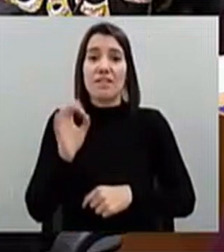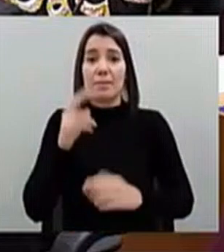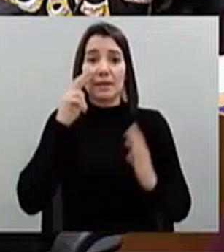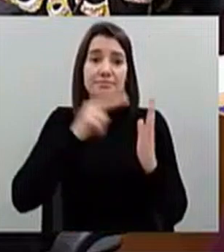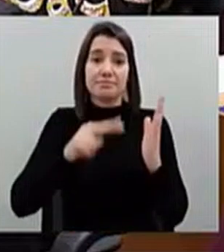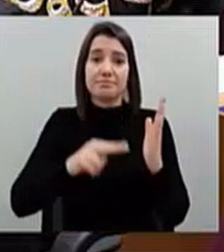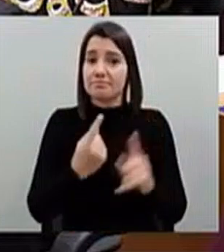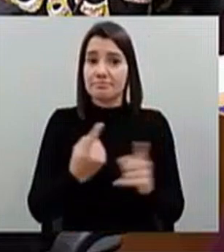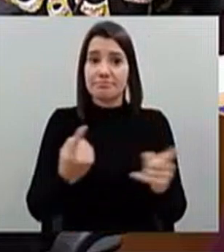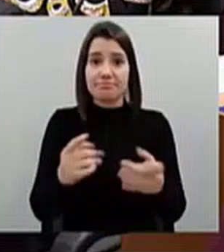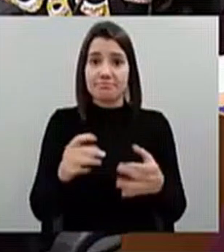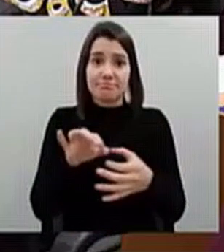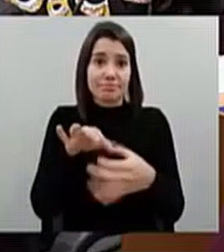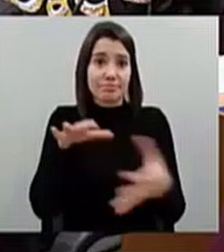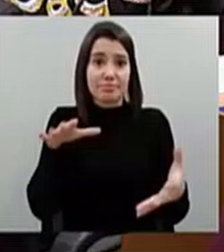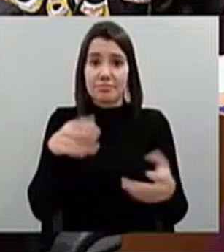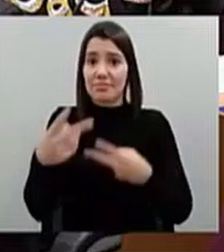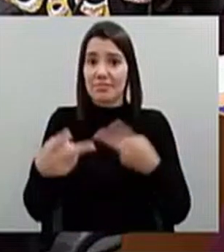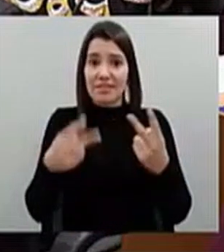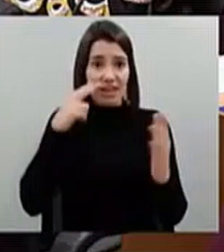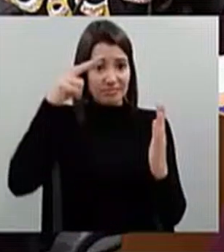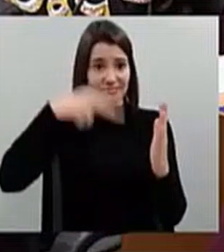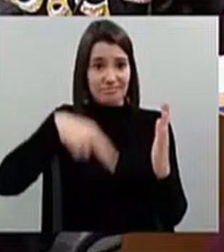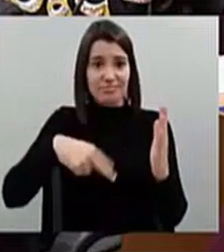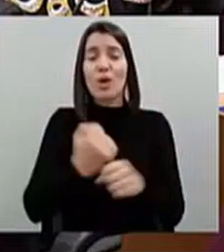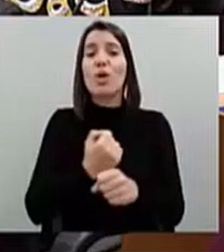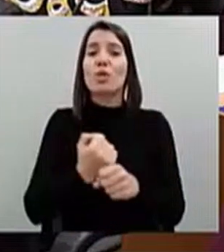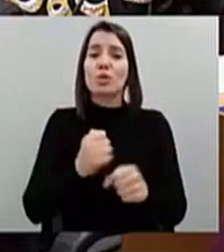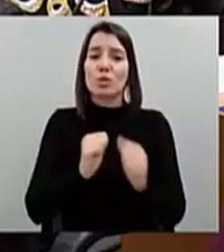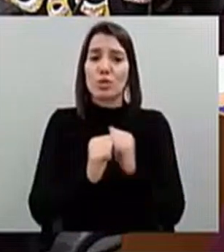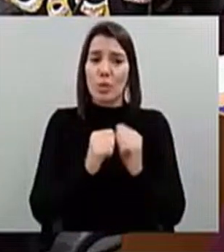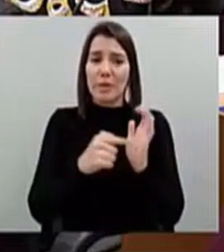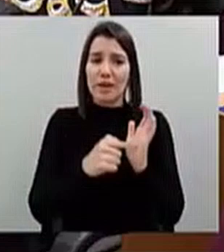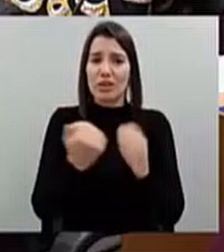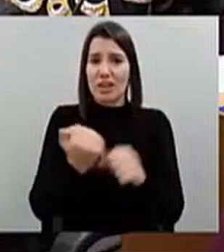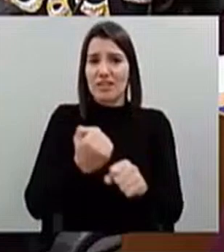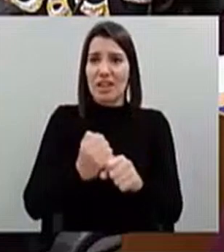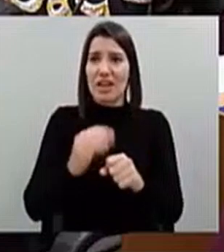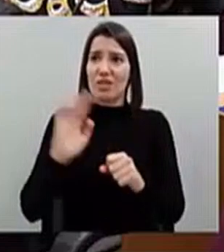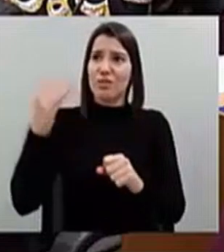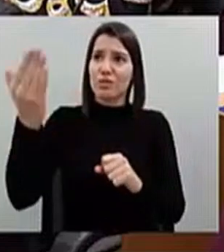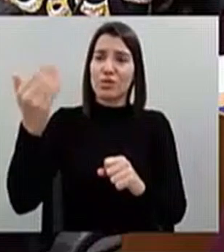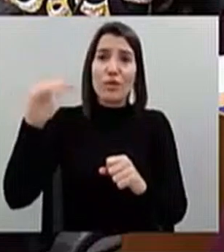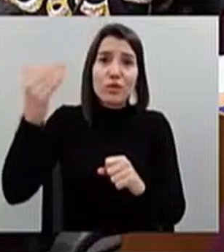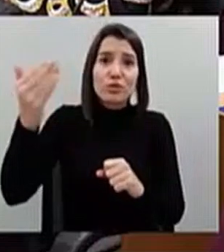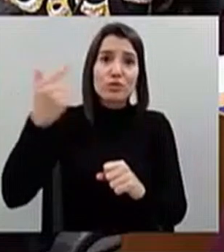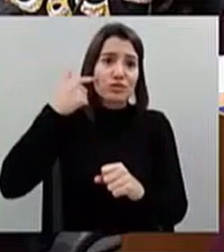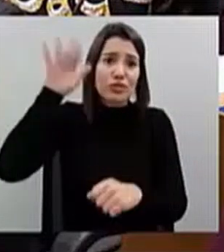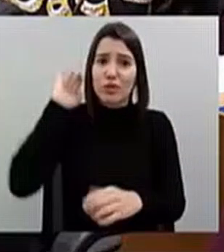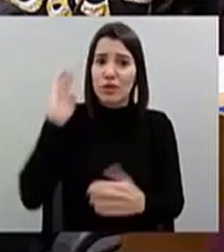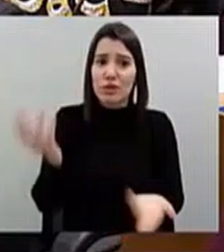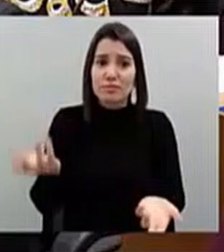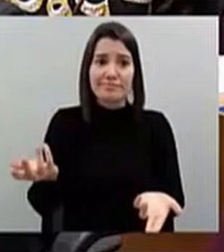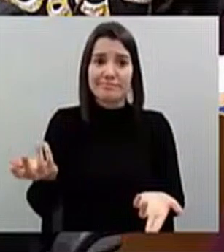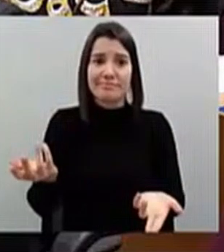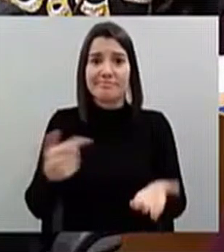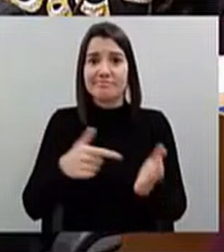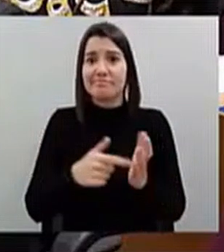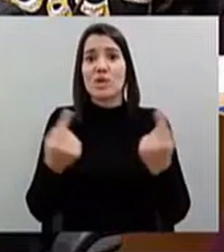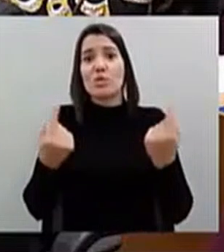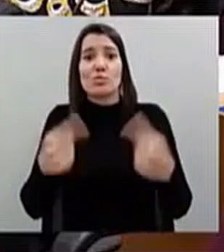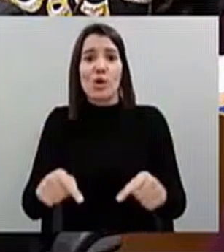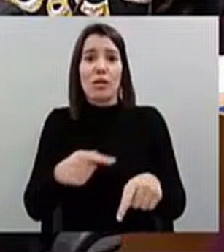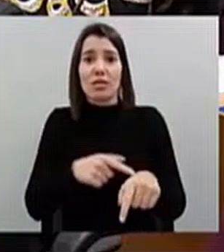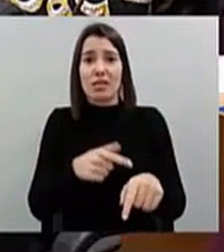sentido apreciar documentos que projetam a atividade de uma entidade no futuro, quando esse futuro já se transformou no passado. É um exercício espúrio, extemporâneo e que nos